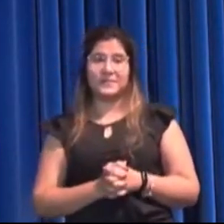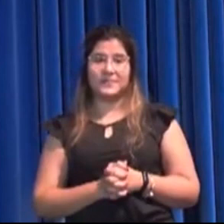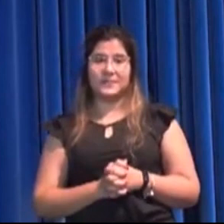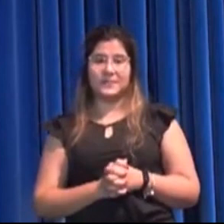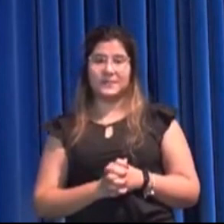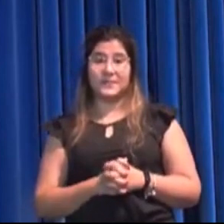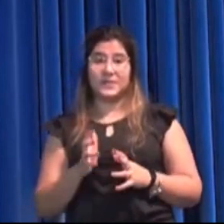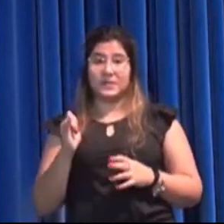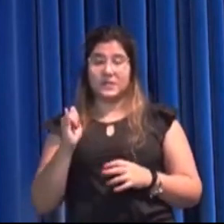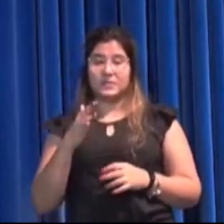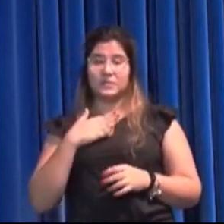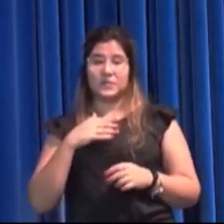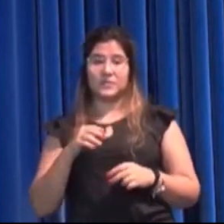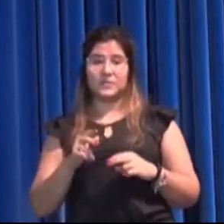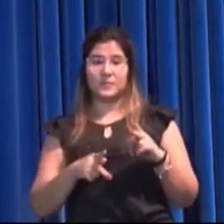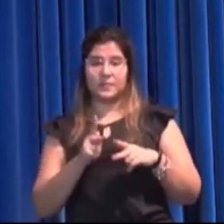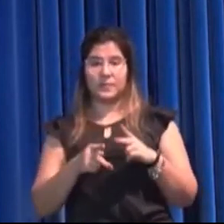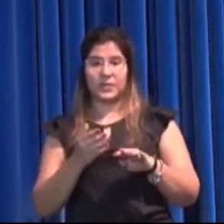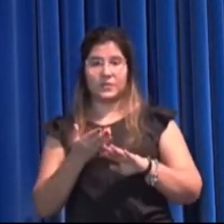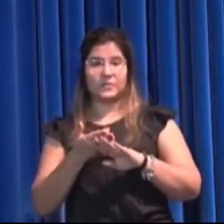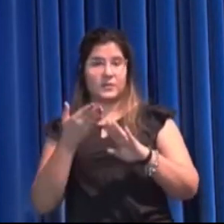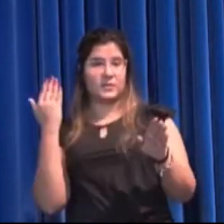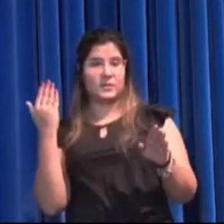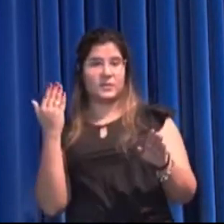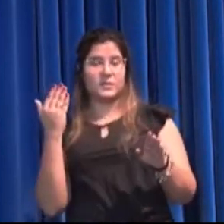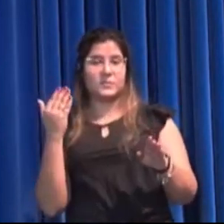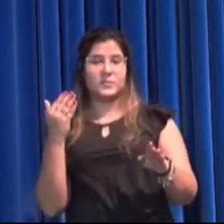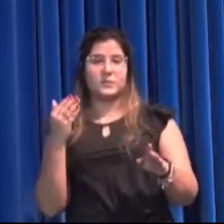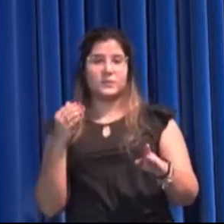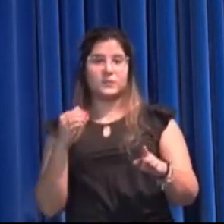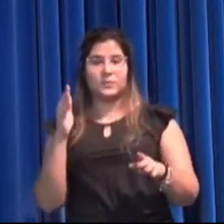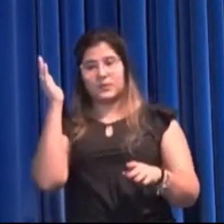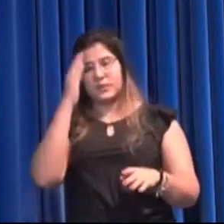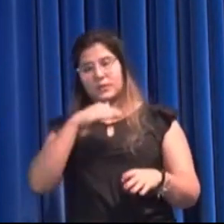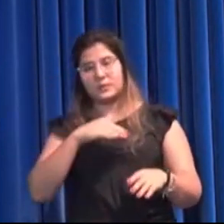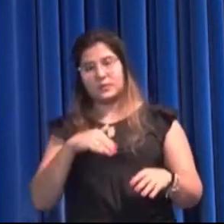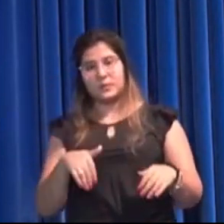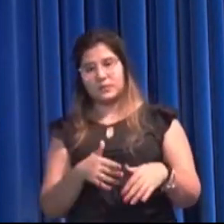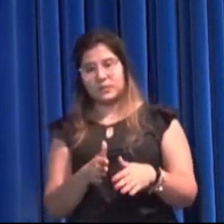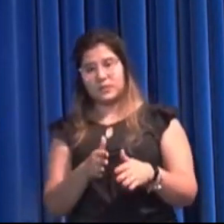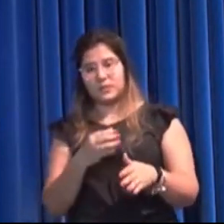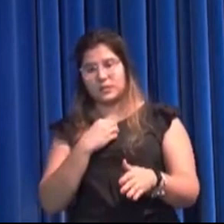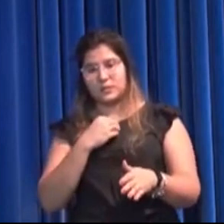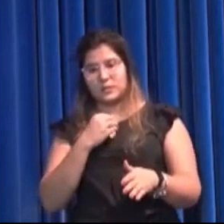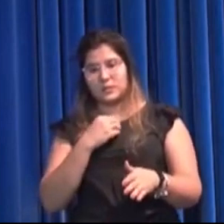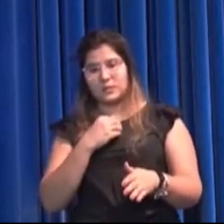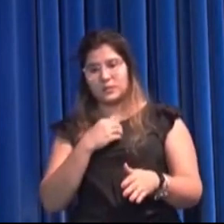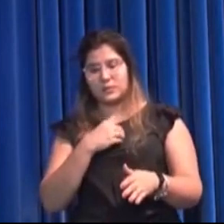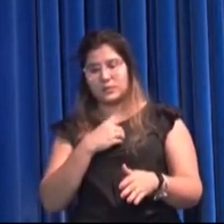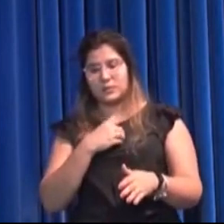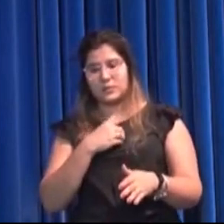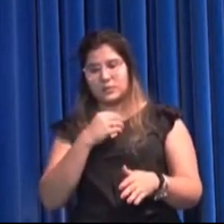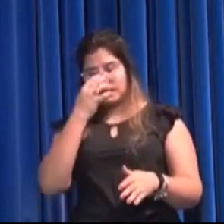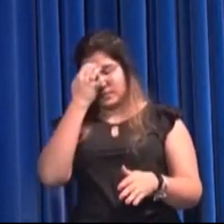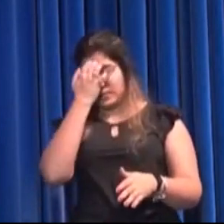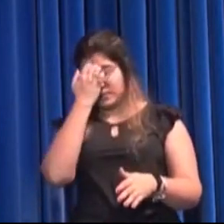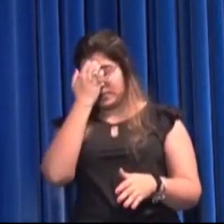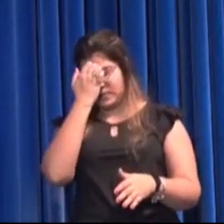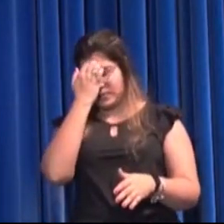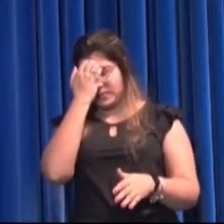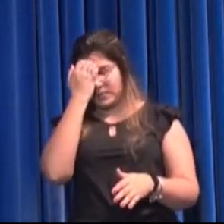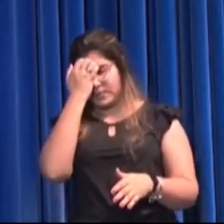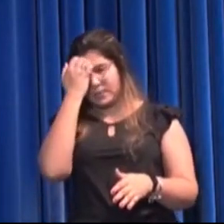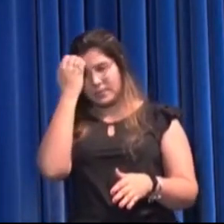Se o meu povo se afastar dos seus maus caminhos, a consequência de quem busca Deus de verdade é